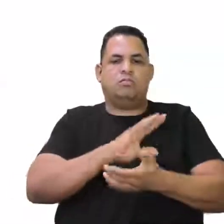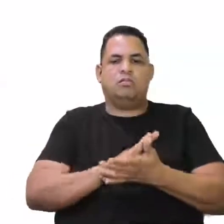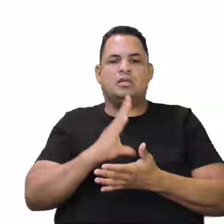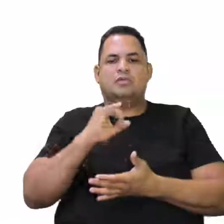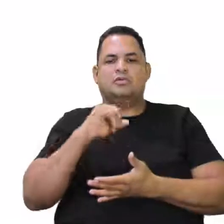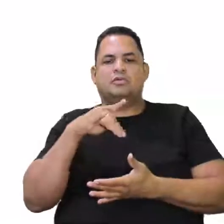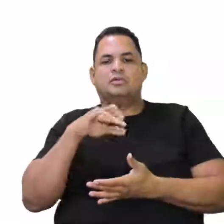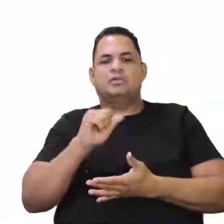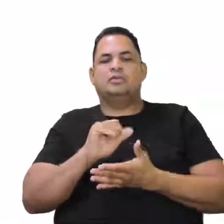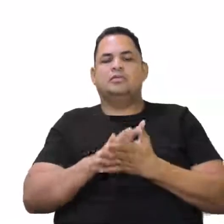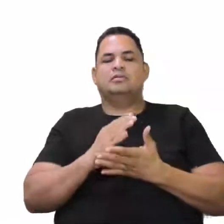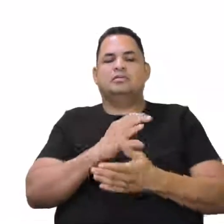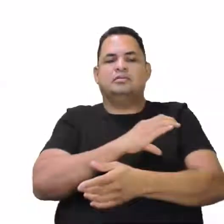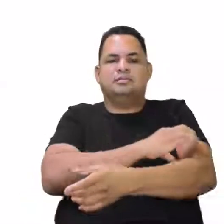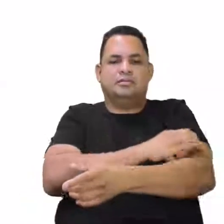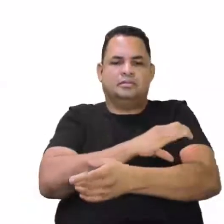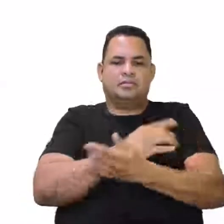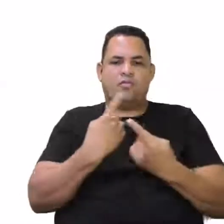não.